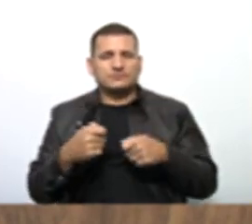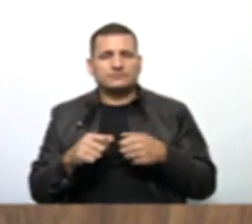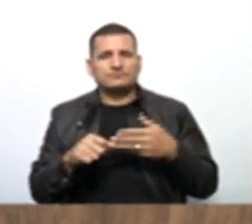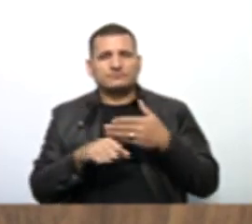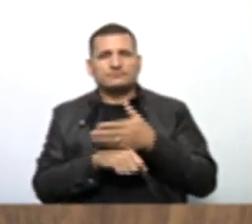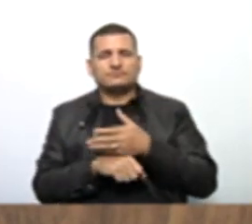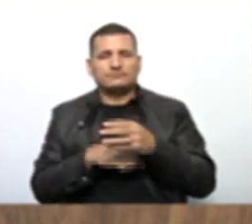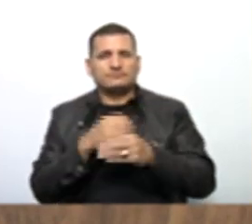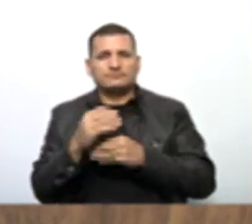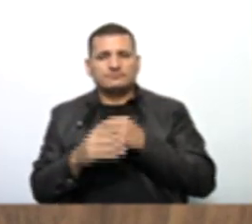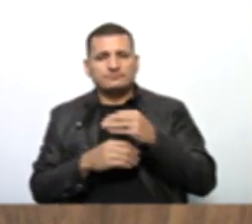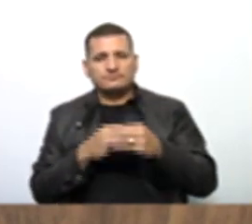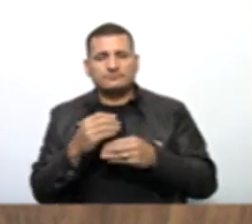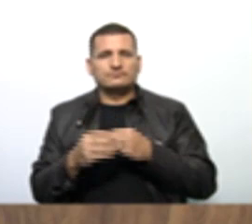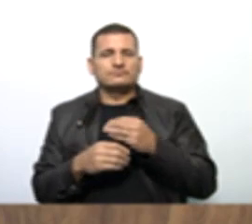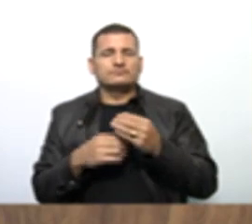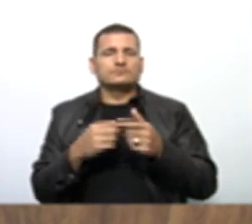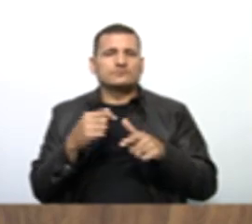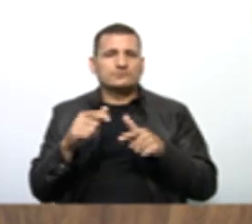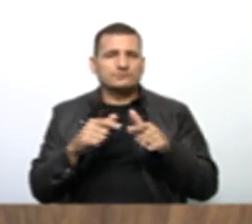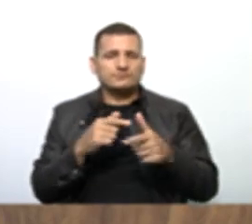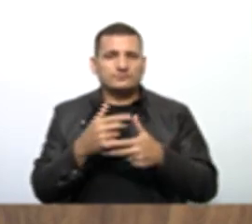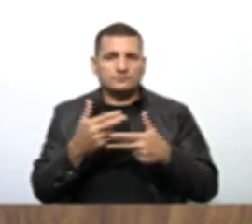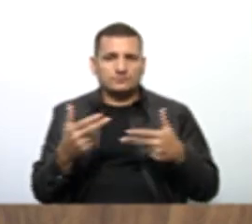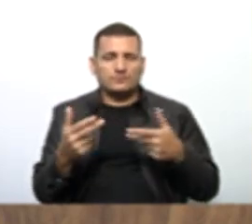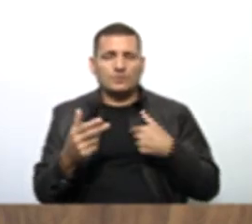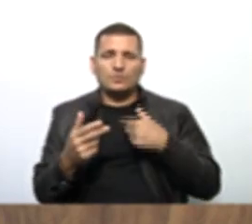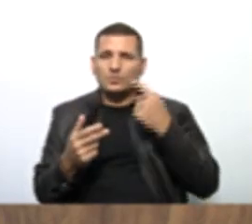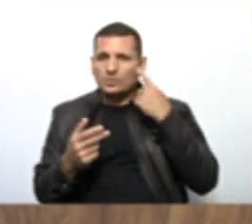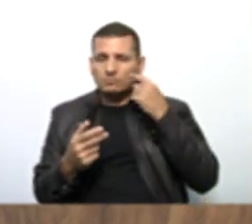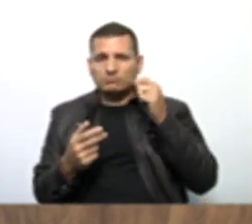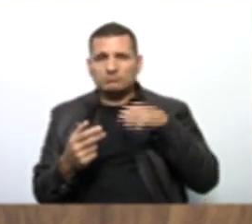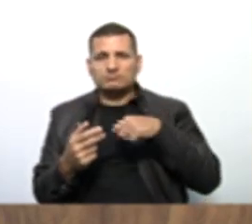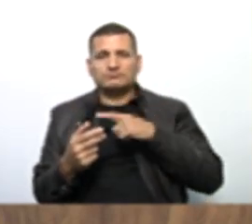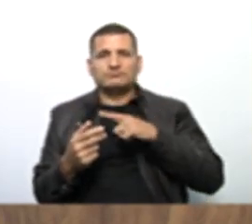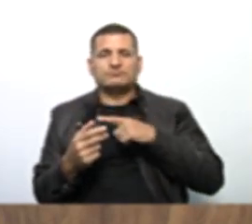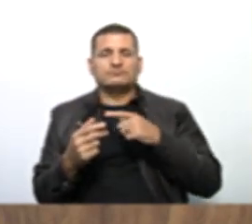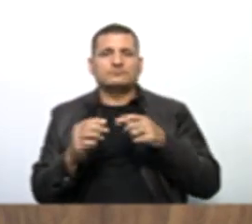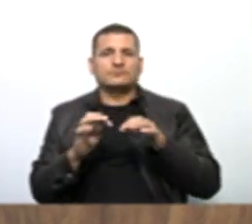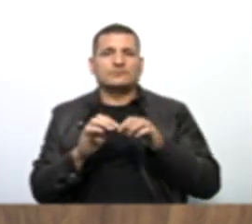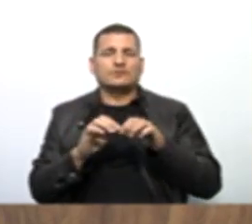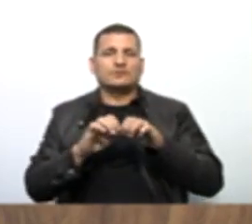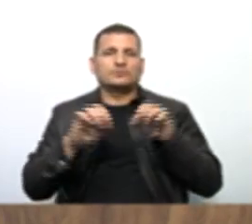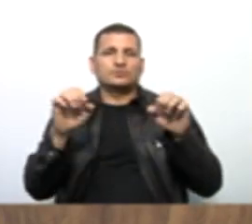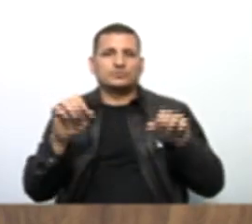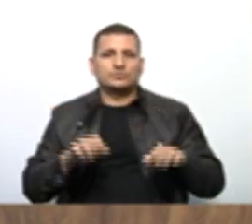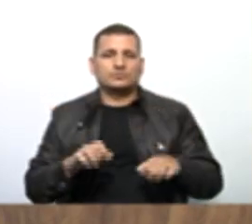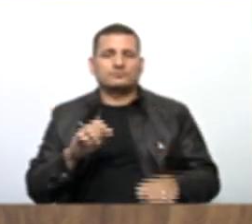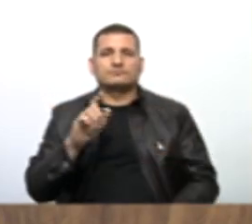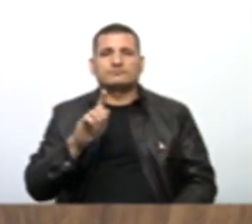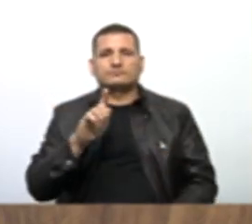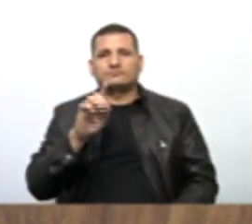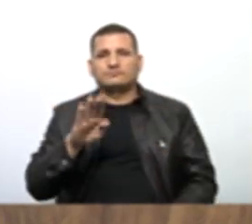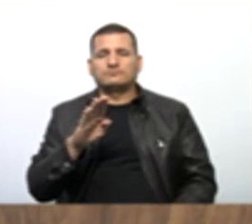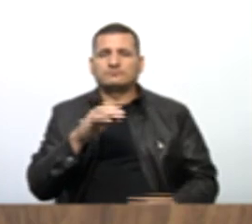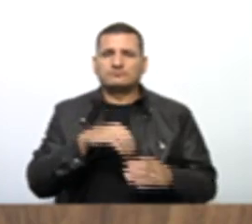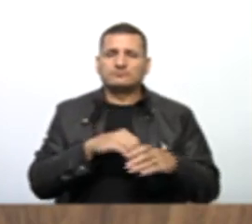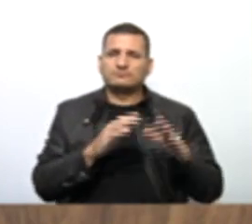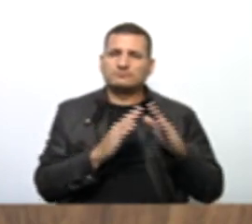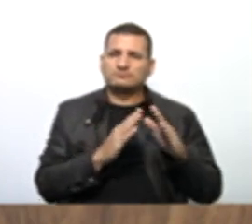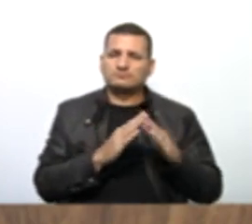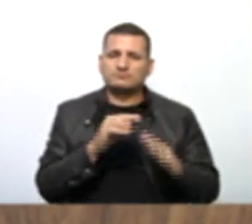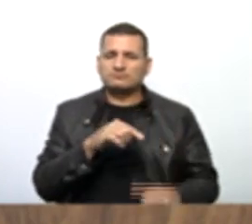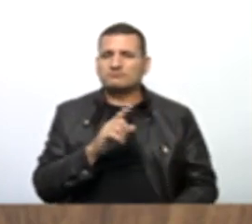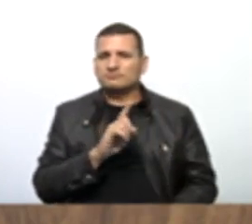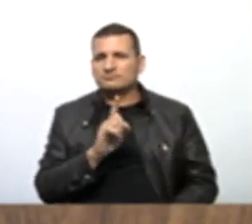precisa prover serviços aí eu acho que vale a pena você tem uma estrutura toda e giga baixo dentro de casa não que você vai